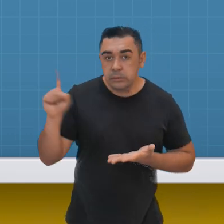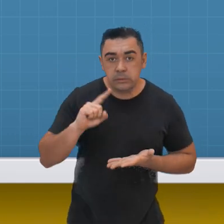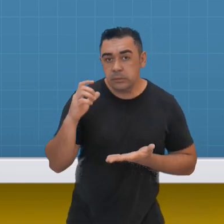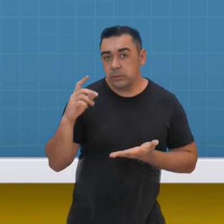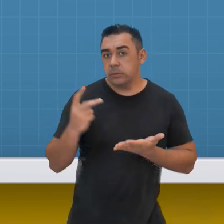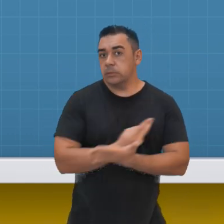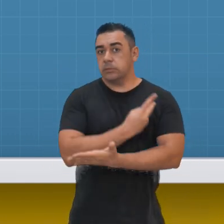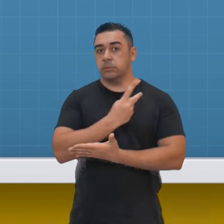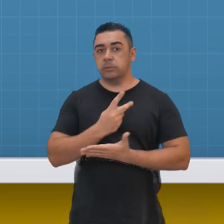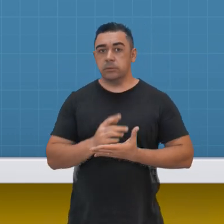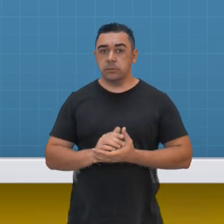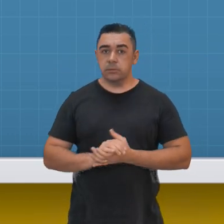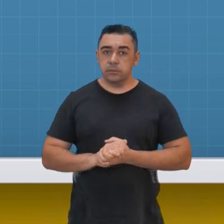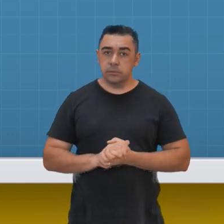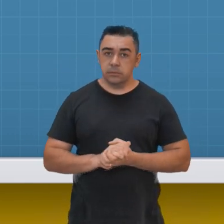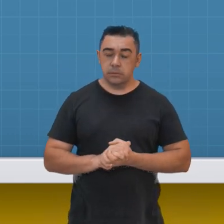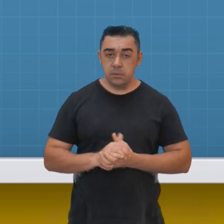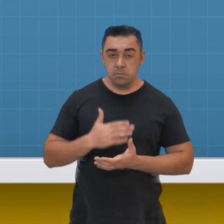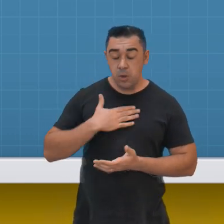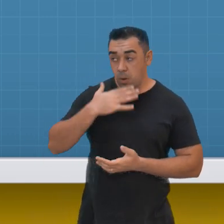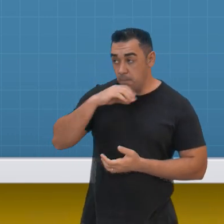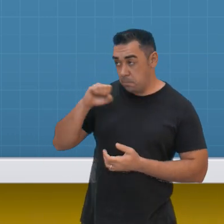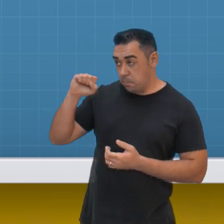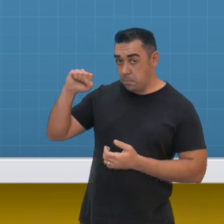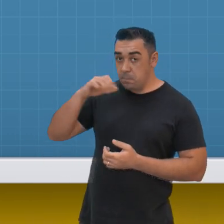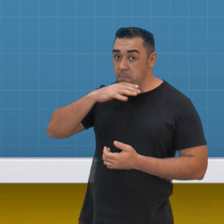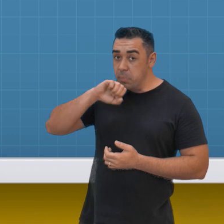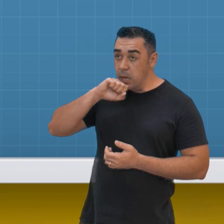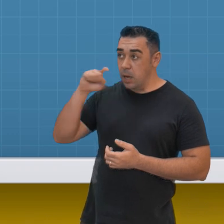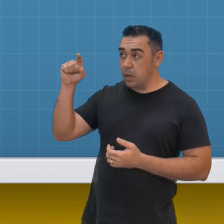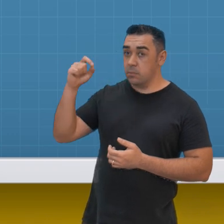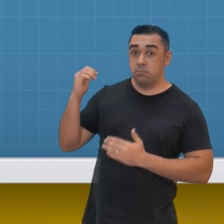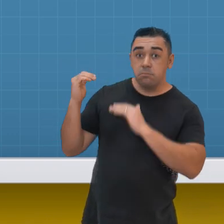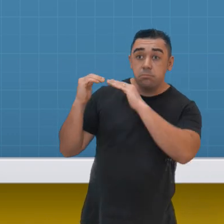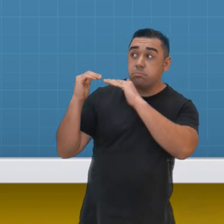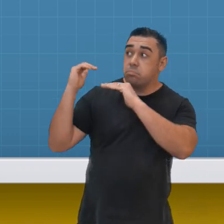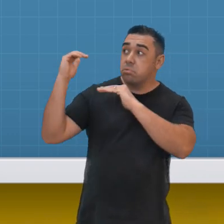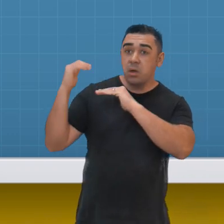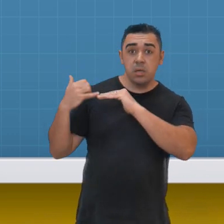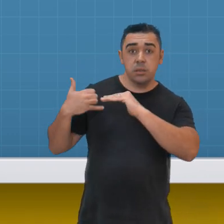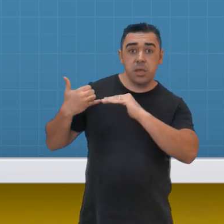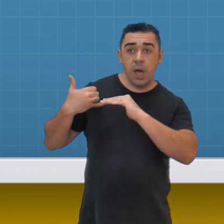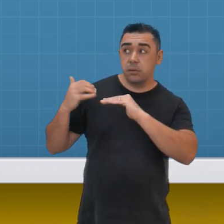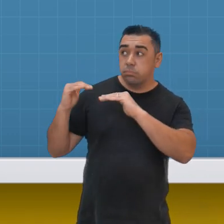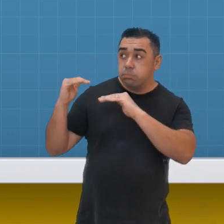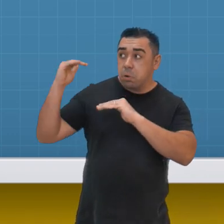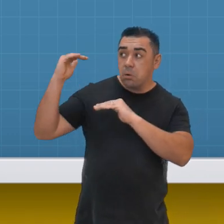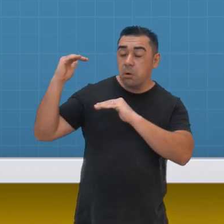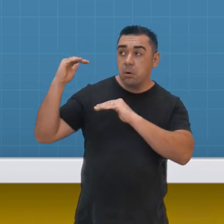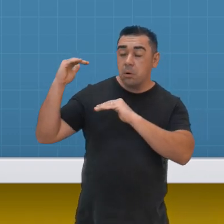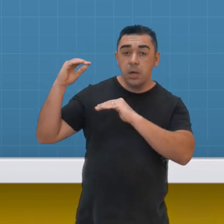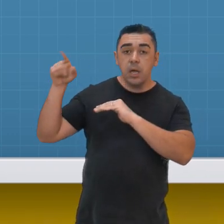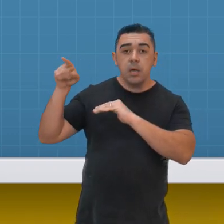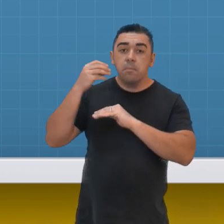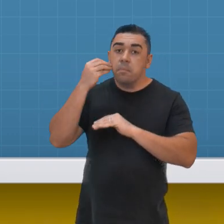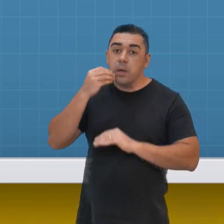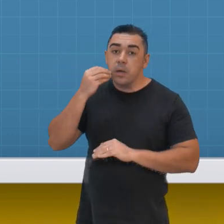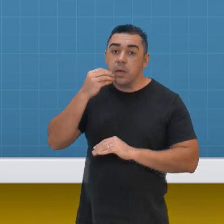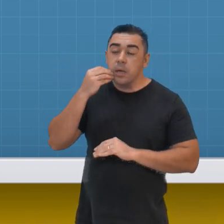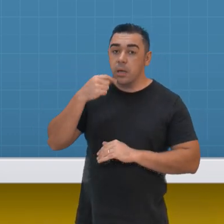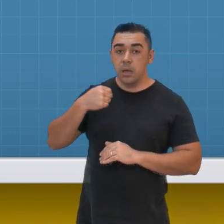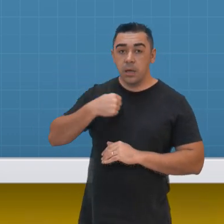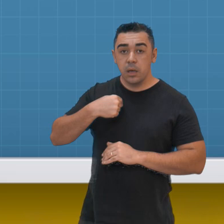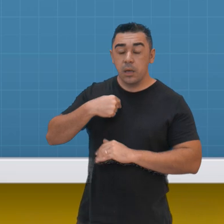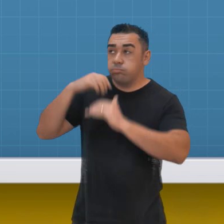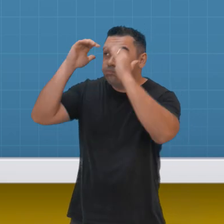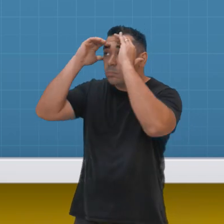mesmo. Não. Meu pai e a minha mãe têm muitos anos a mais de experiência,